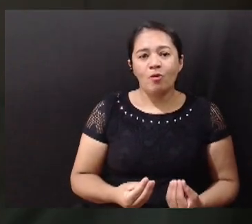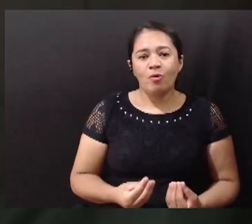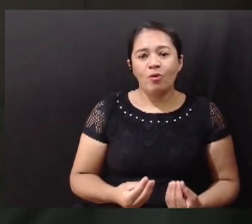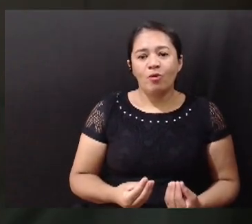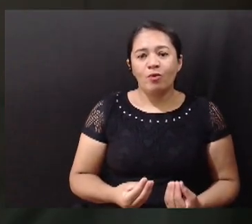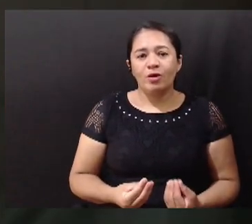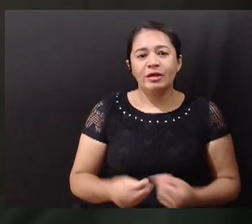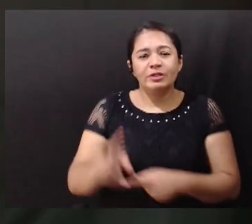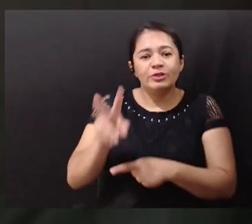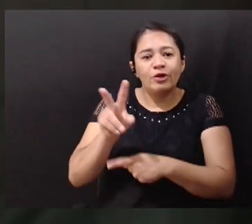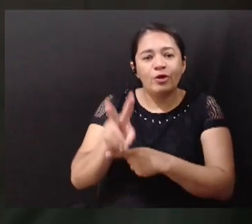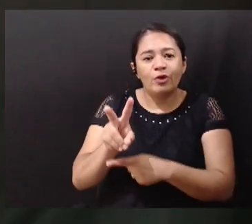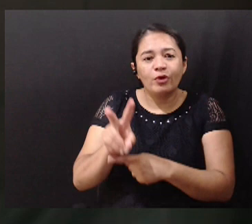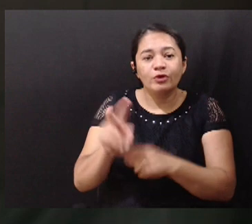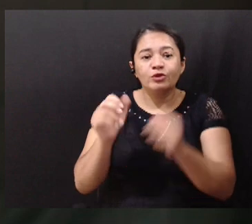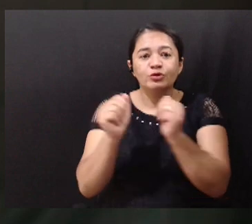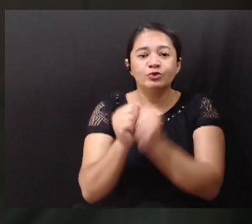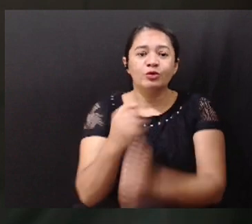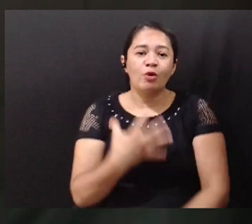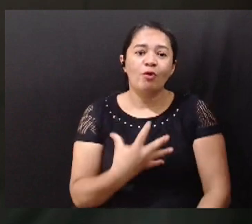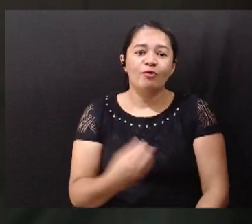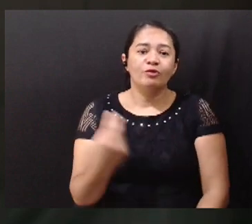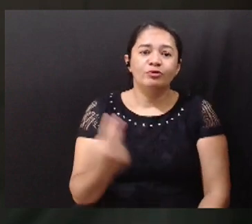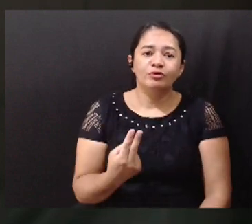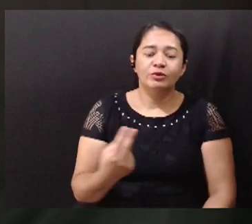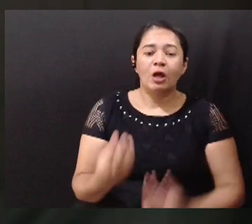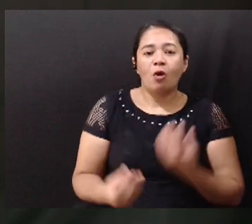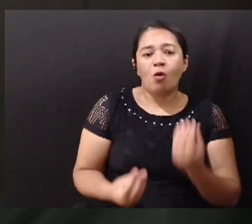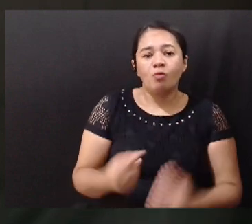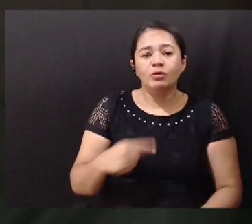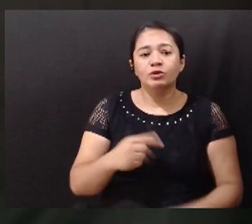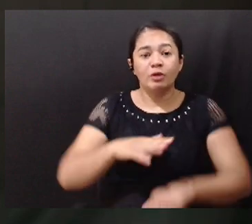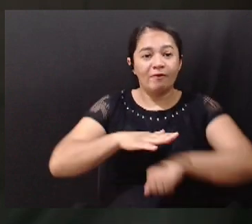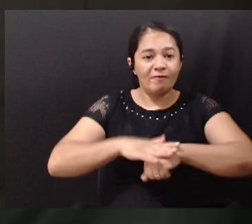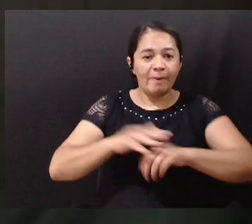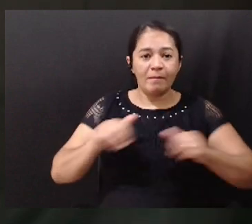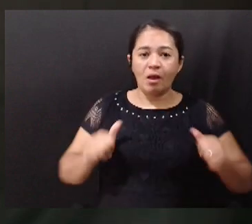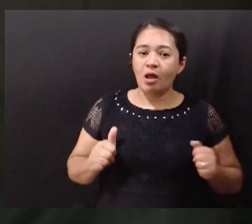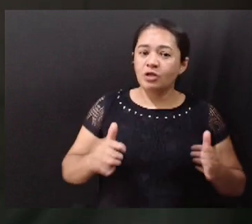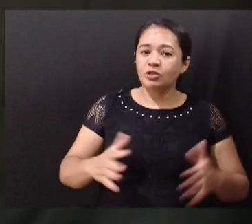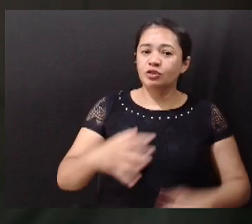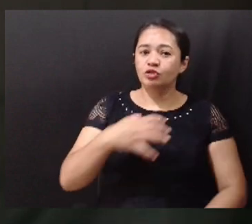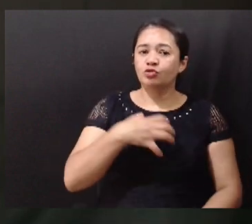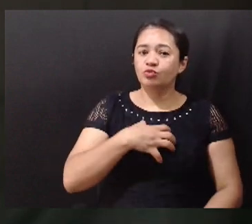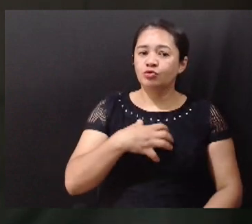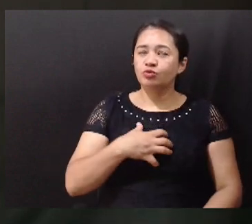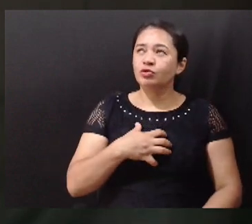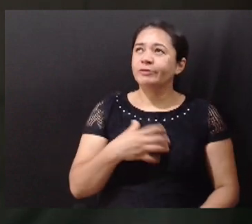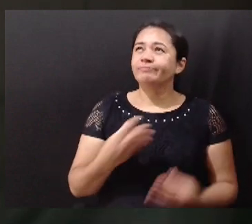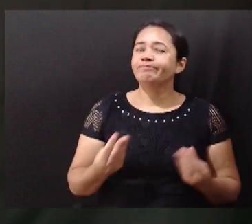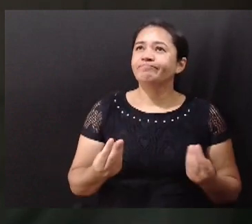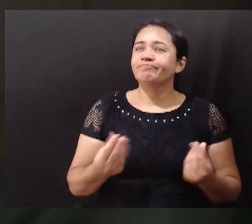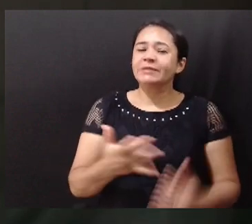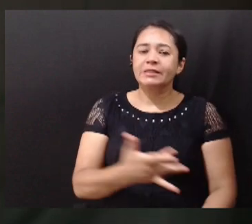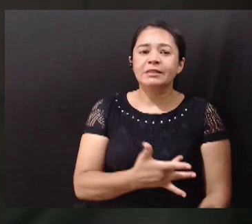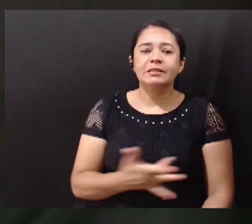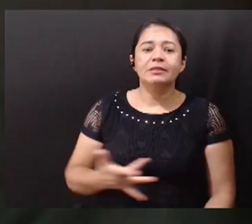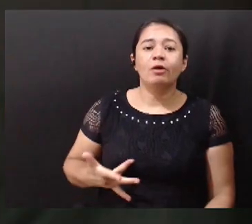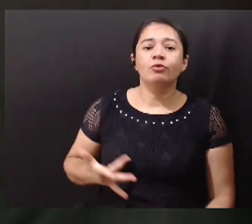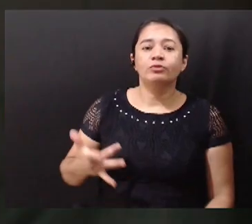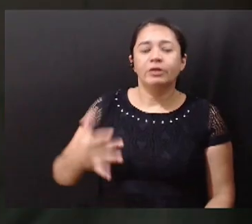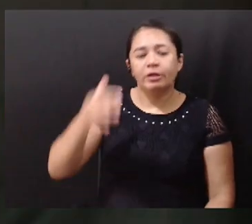cuidado com os filhos. Como é que a gente faz para reagir a isso de forma saudável, sem ter essa questão